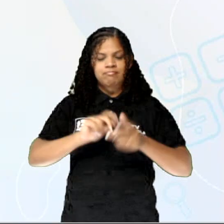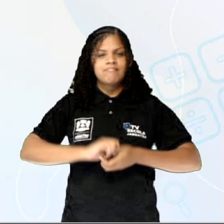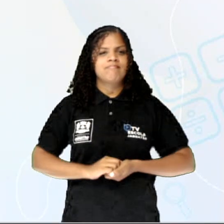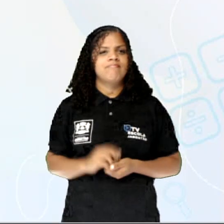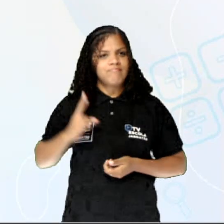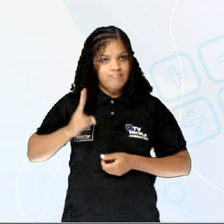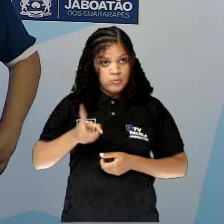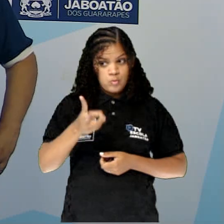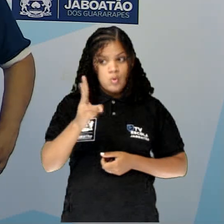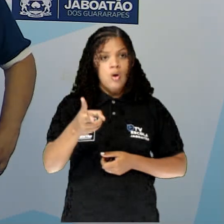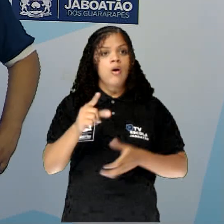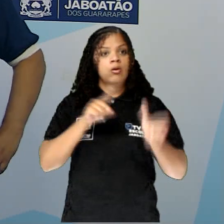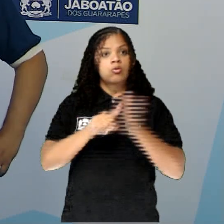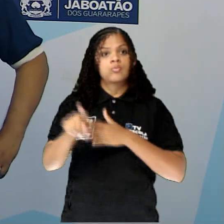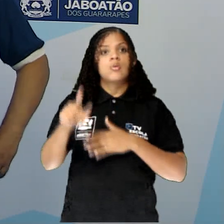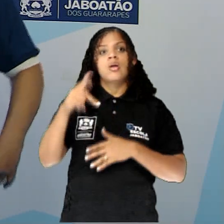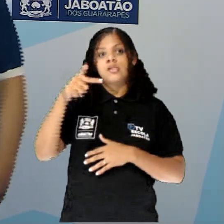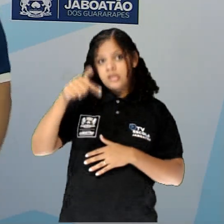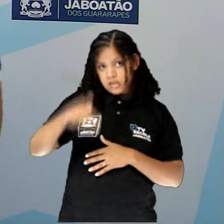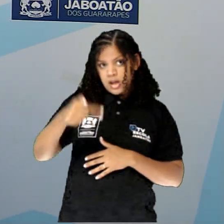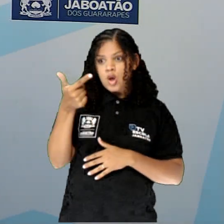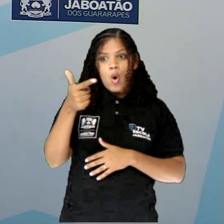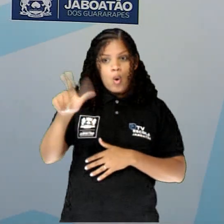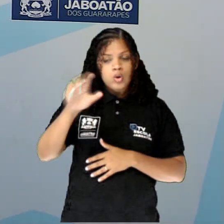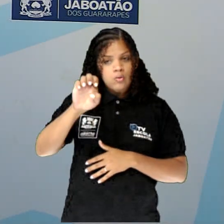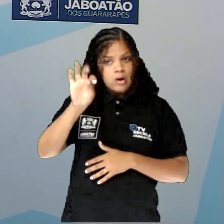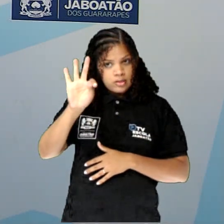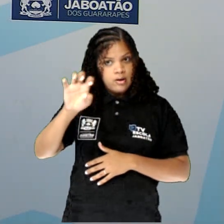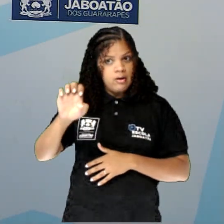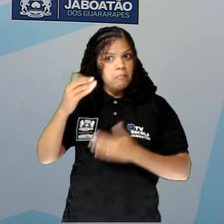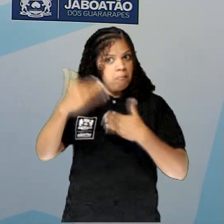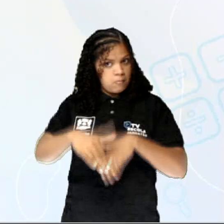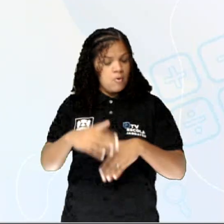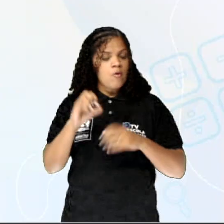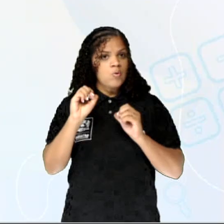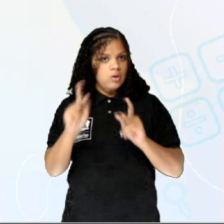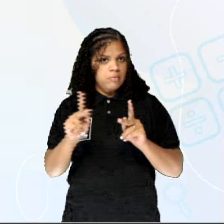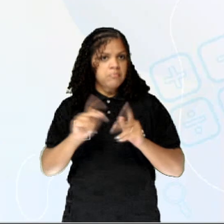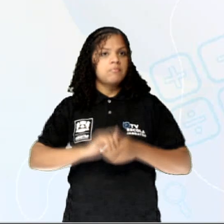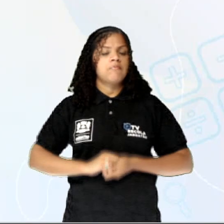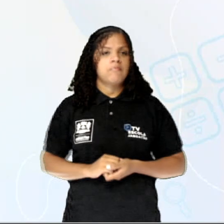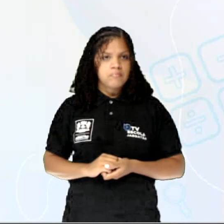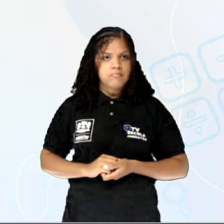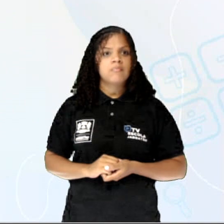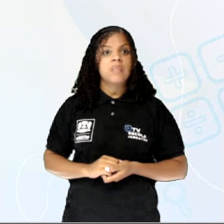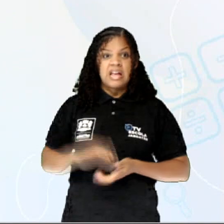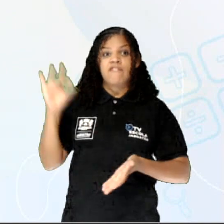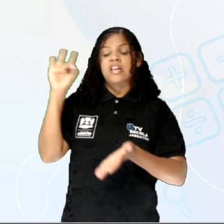né? Então, 40 dividido por 5 é 8, significa que ele ganha R$ 8 por metro quadrado.